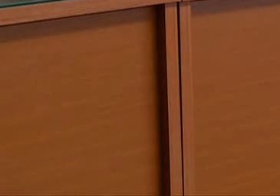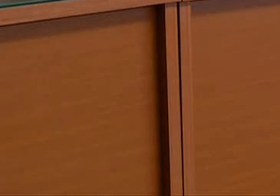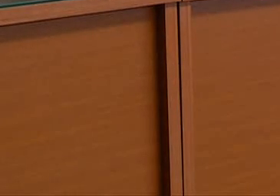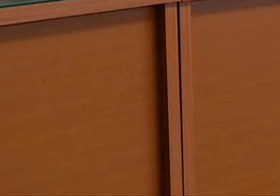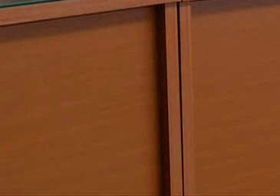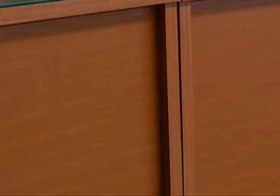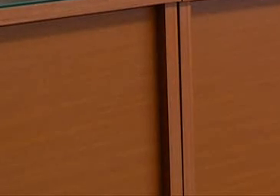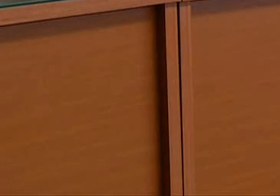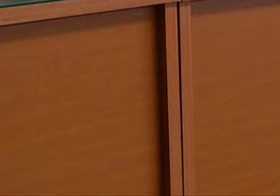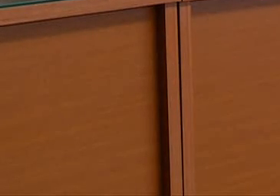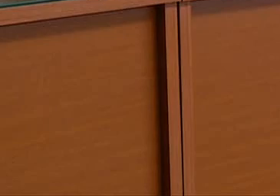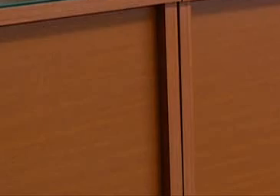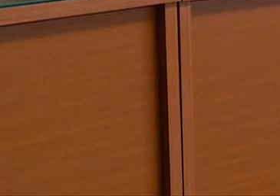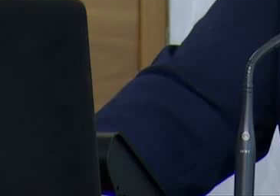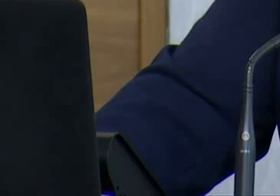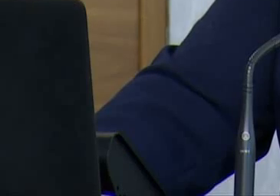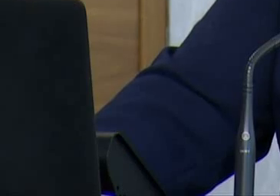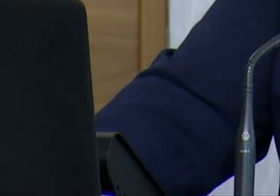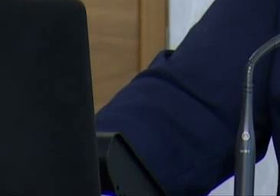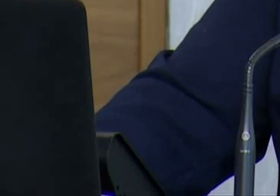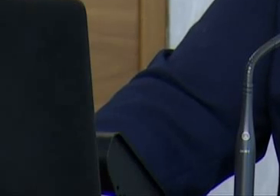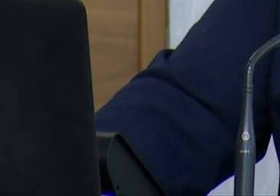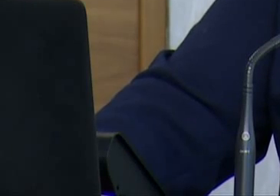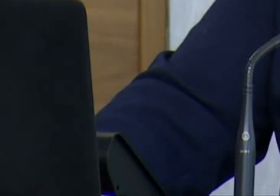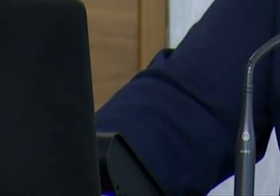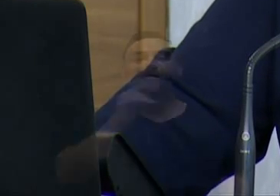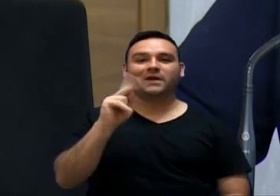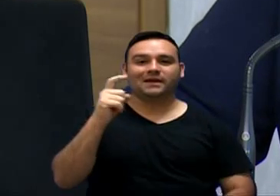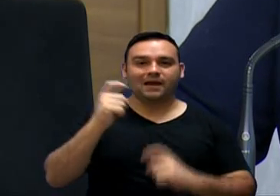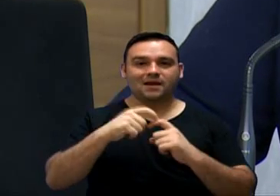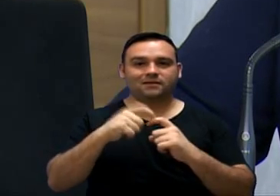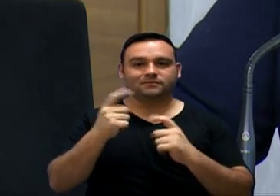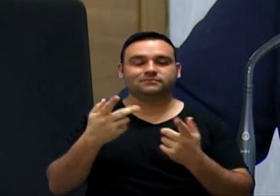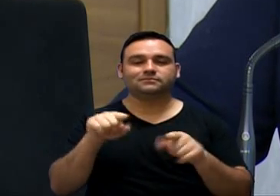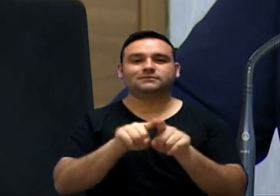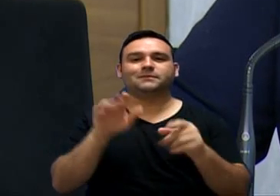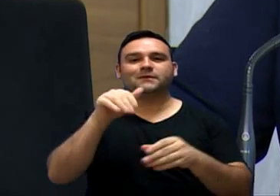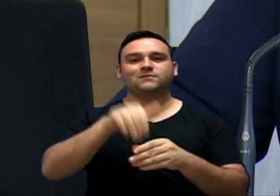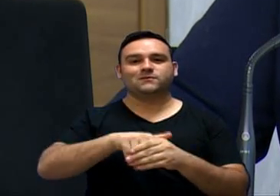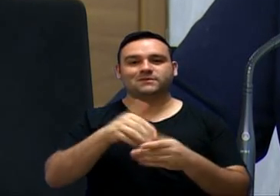Vereador Cícero João, doutor Hélio Brasileiro,